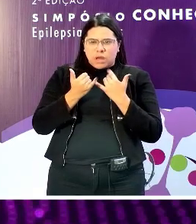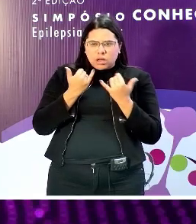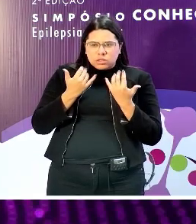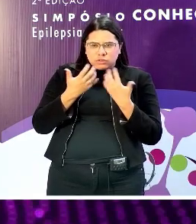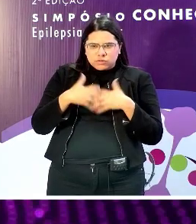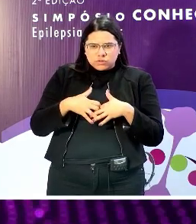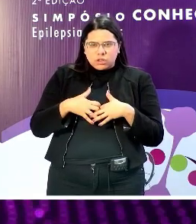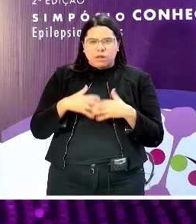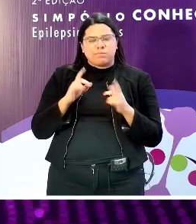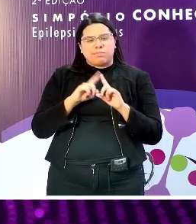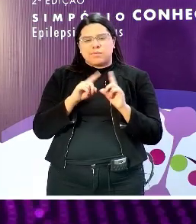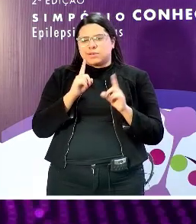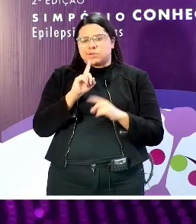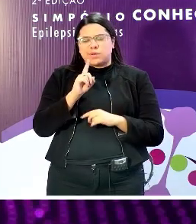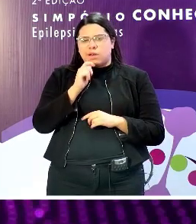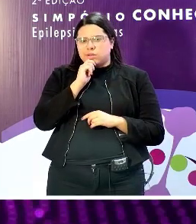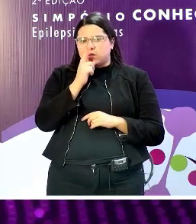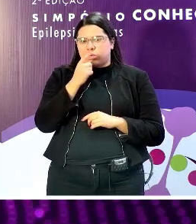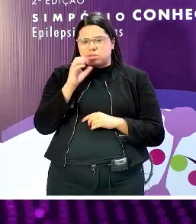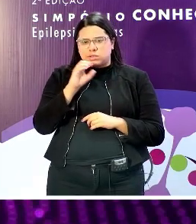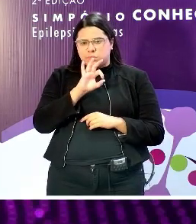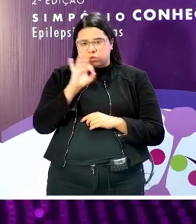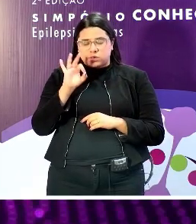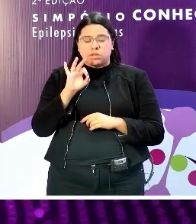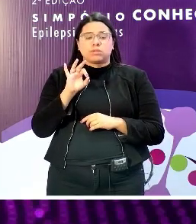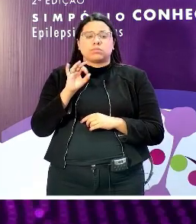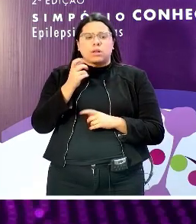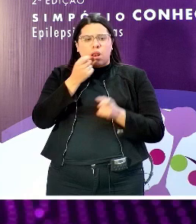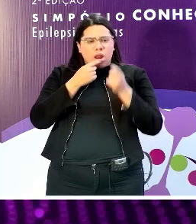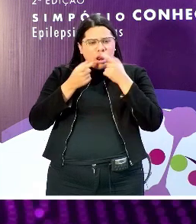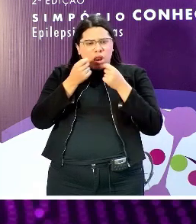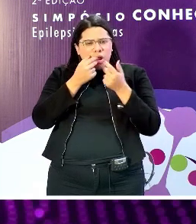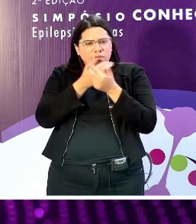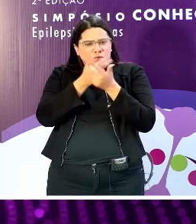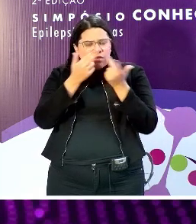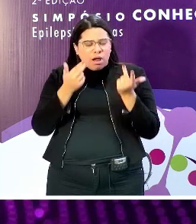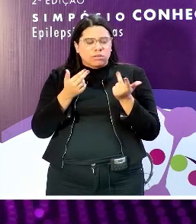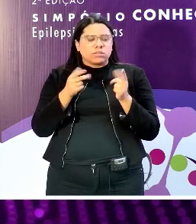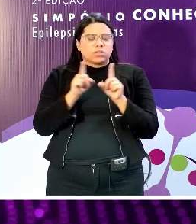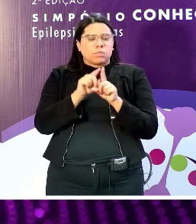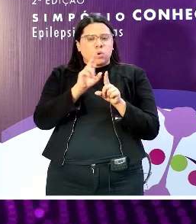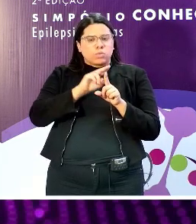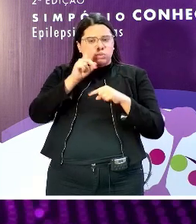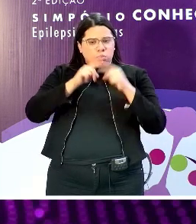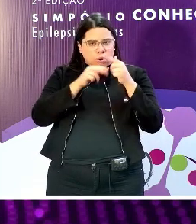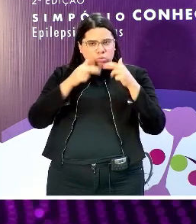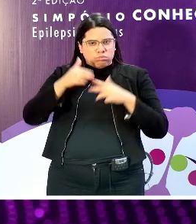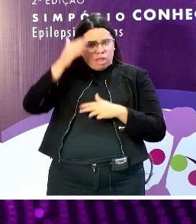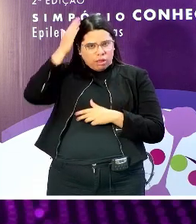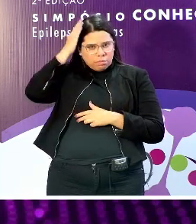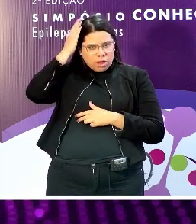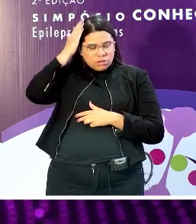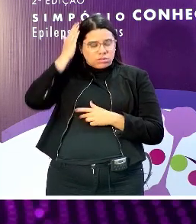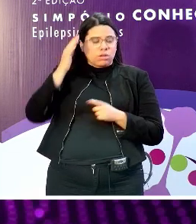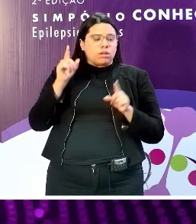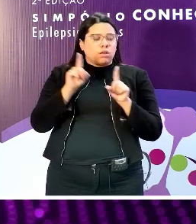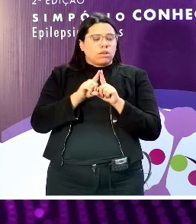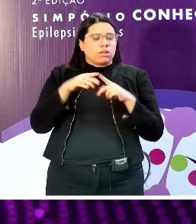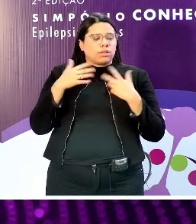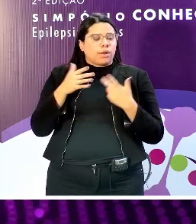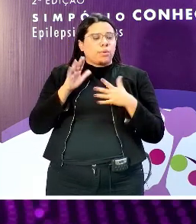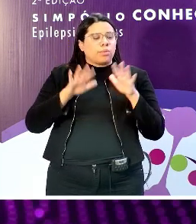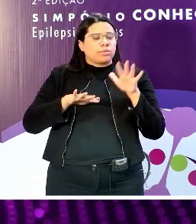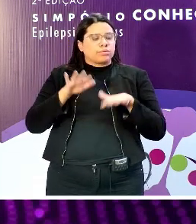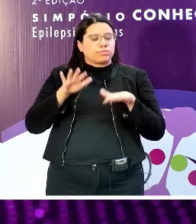está 100%. Toma hoje todos esses fármacos e tem o VNS implantado. A zonisamida desceu de